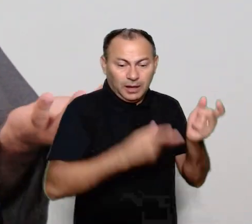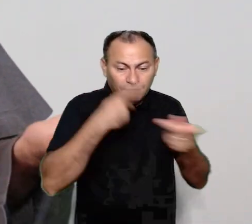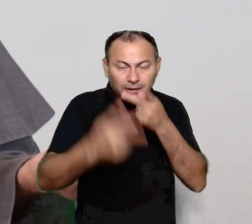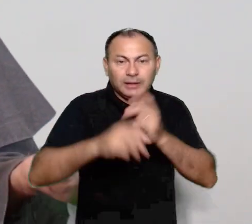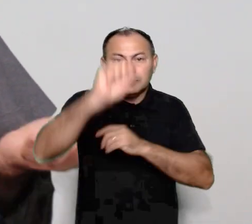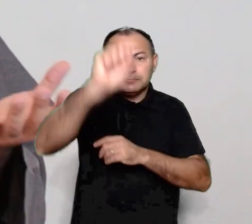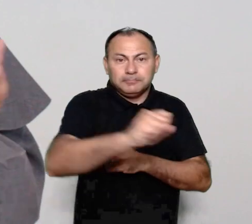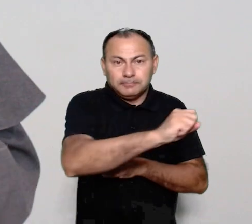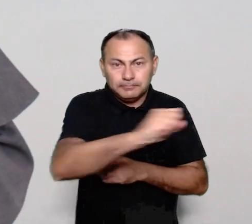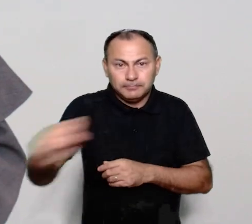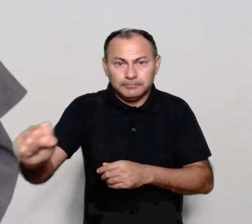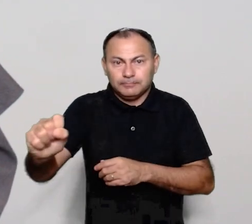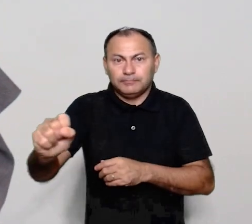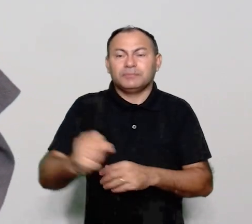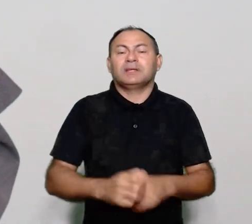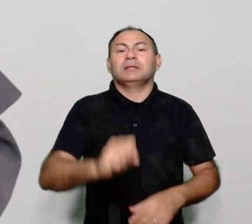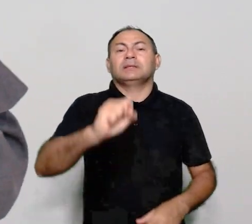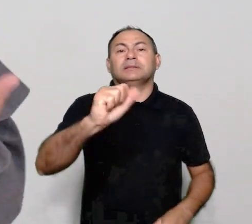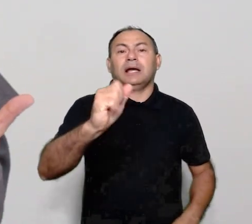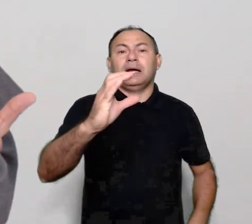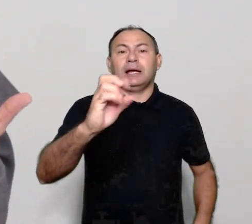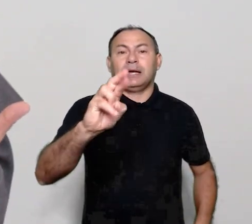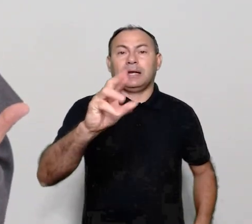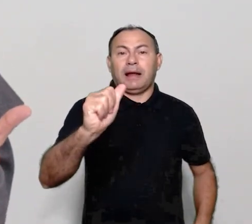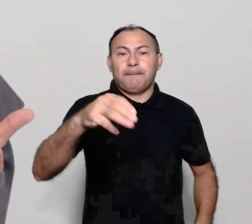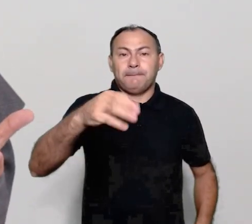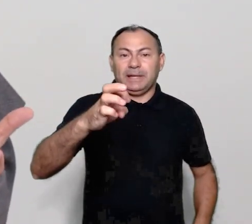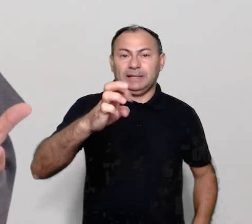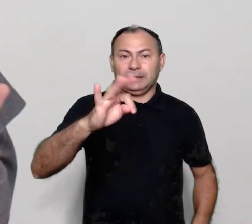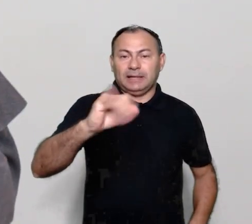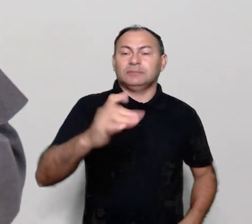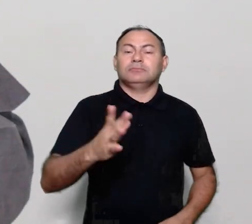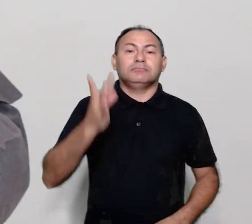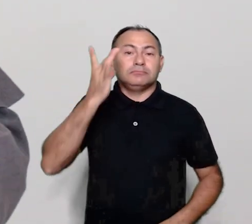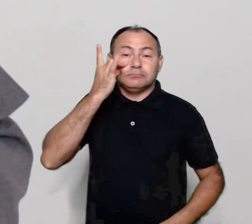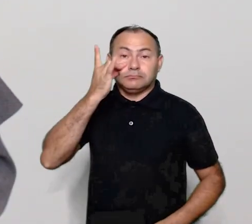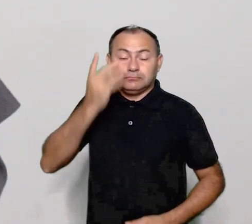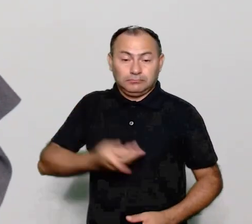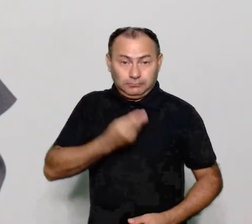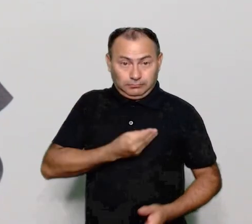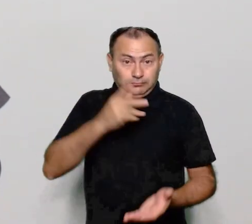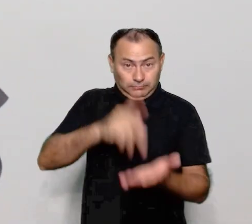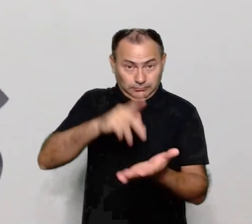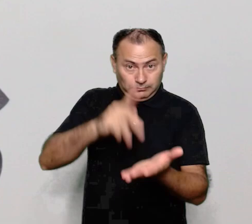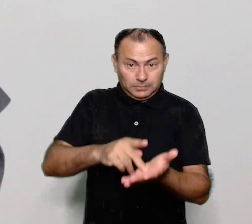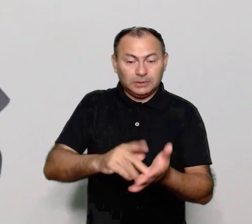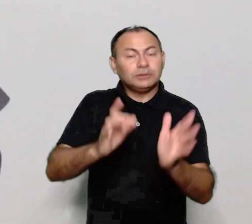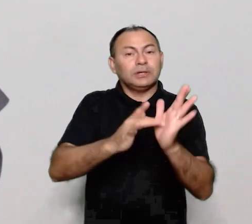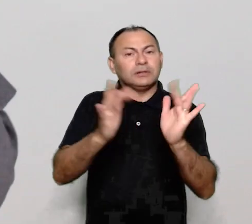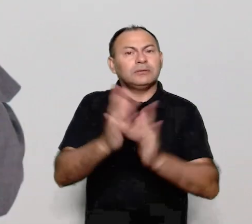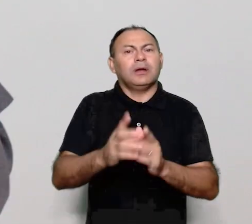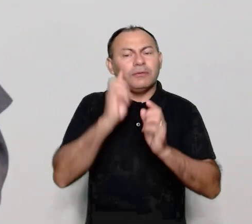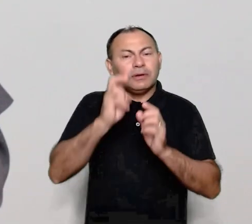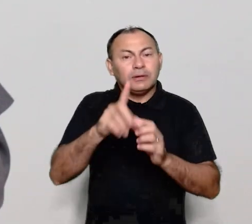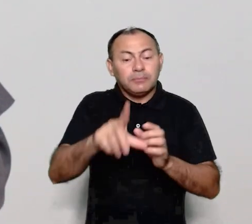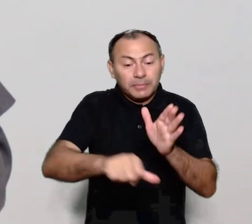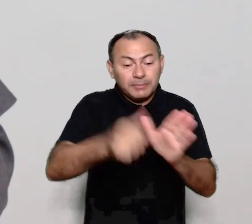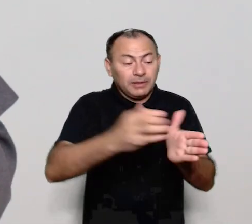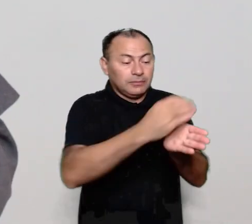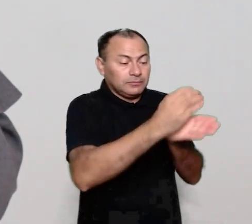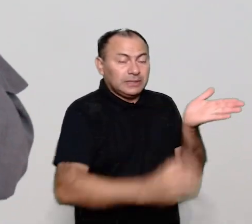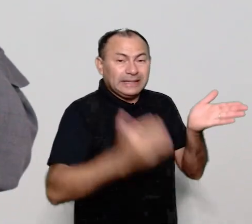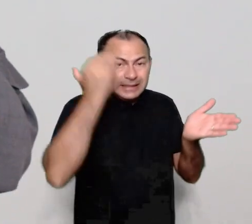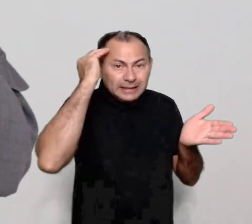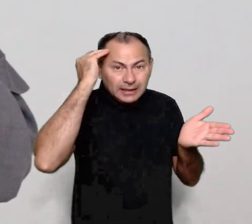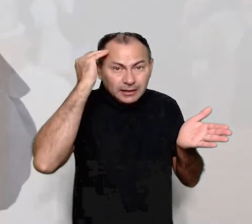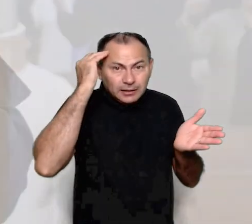ele vai falar dos sacramentos e dos sacramentais, dessa presença alargada. E aí, é aquilo que nós então podemos escolher já nesse primeiro